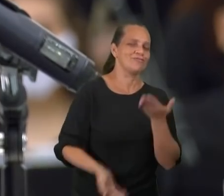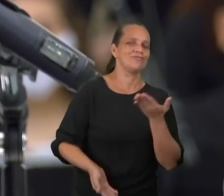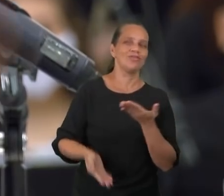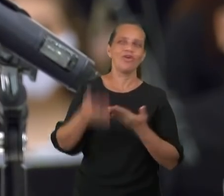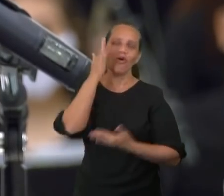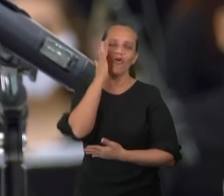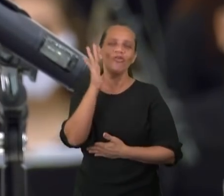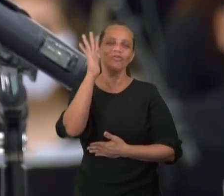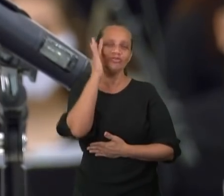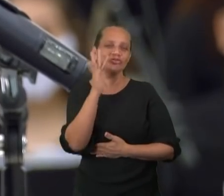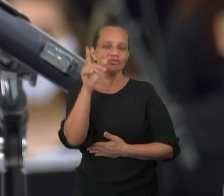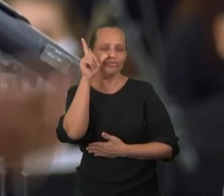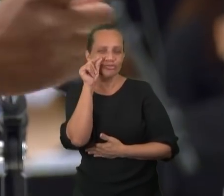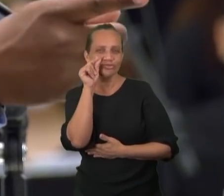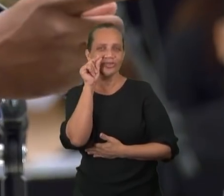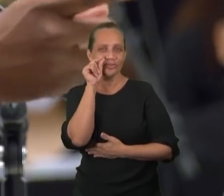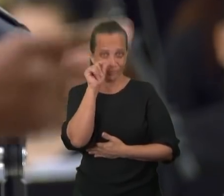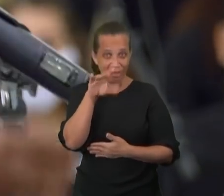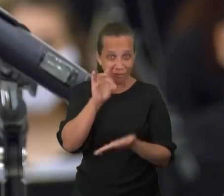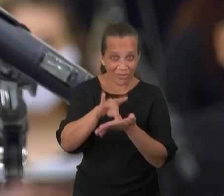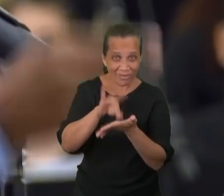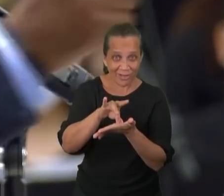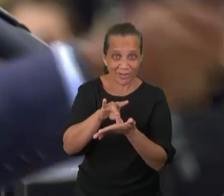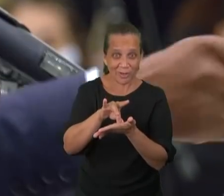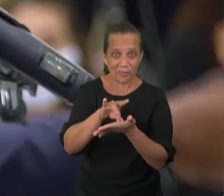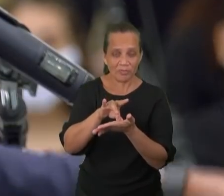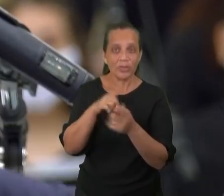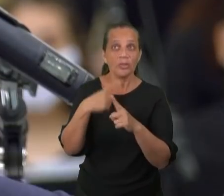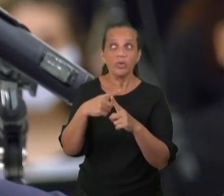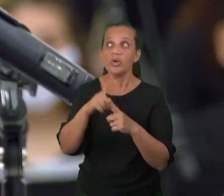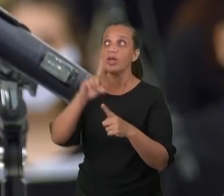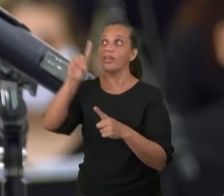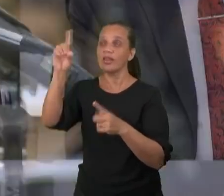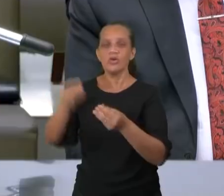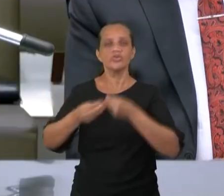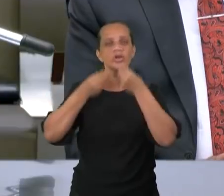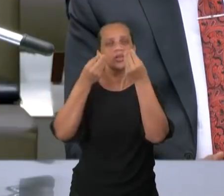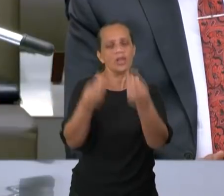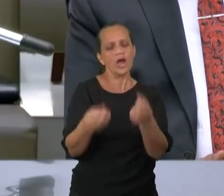vai, se levanta, volta. É assim, não é? Porque quem dá sono é ele.